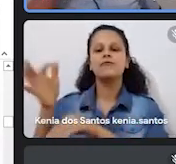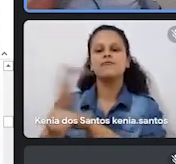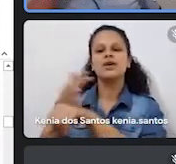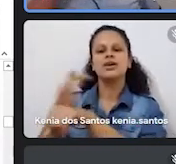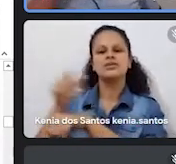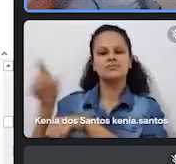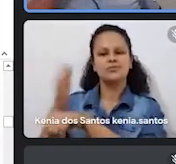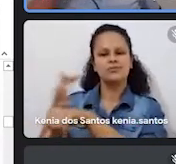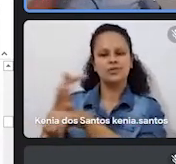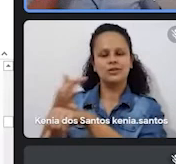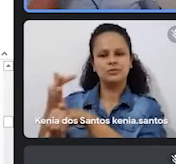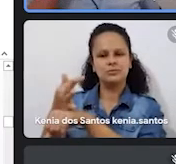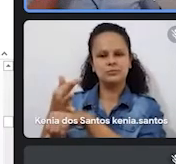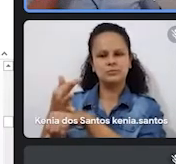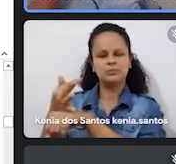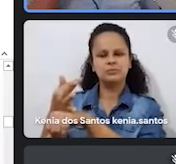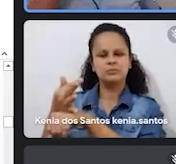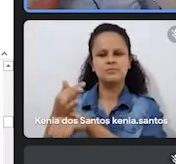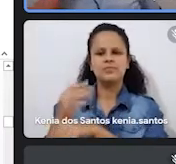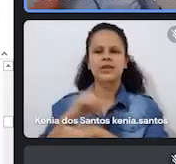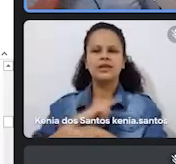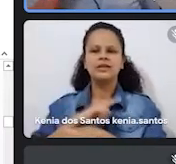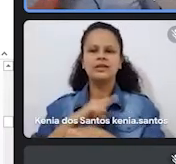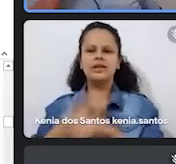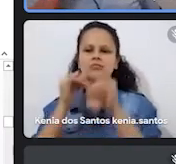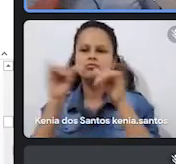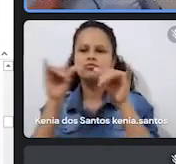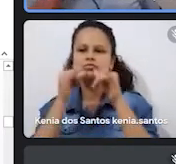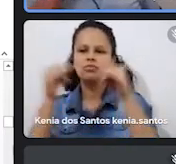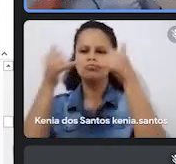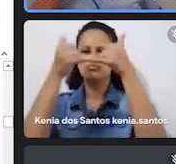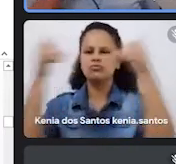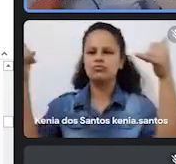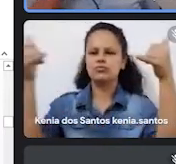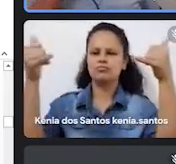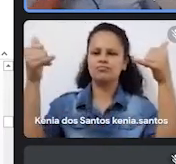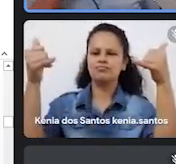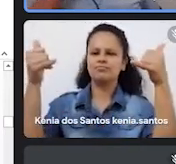Fecha um curto ali no campus.